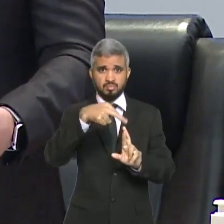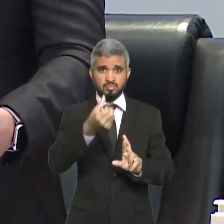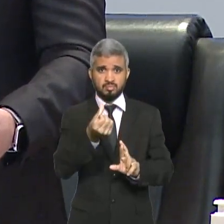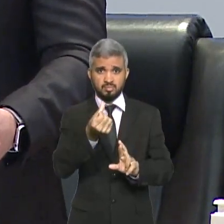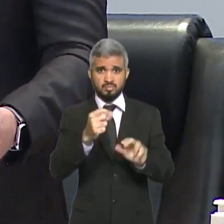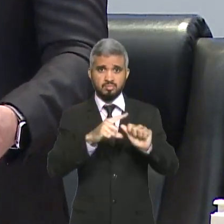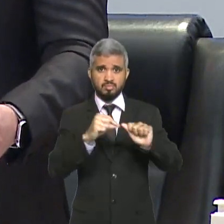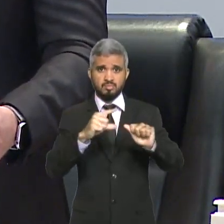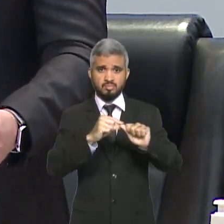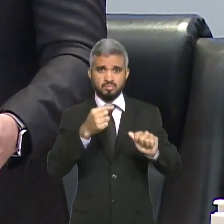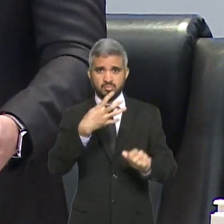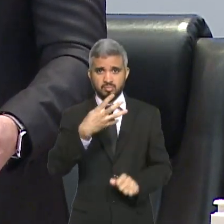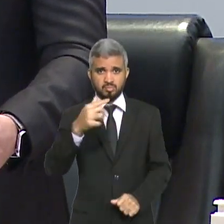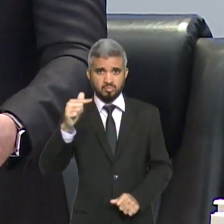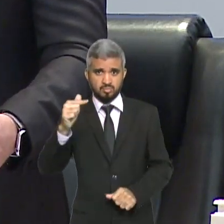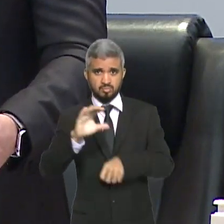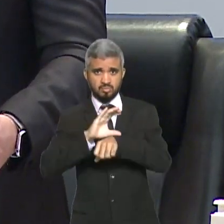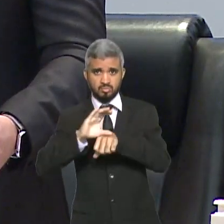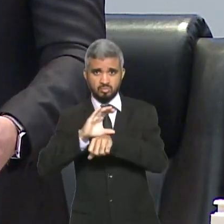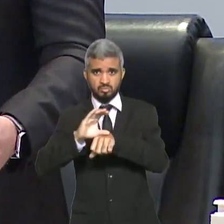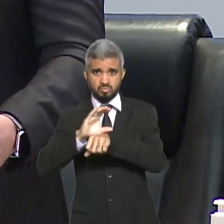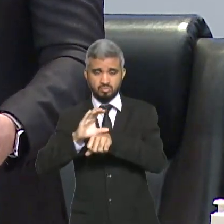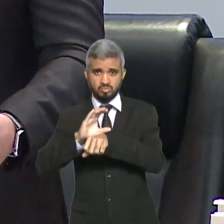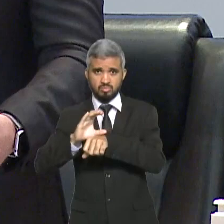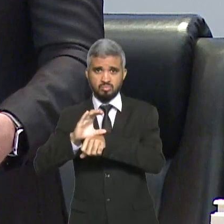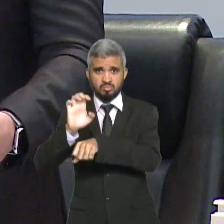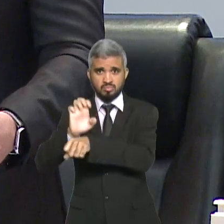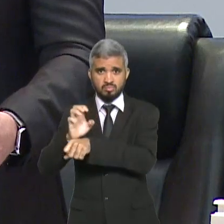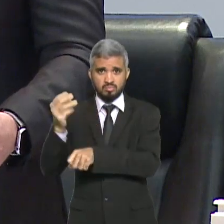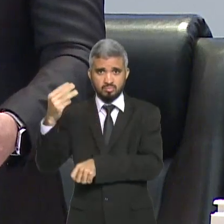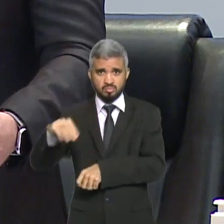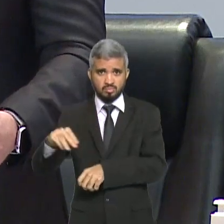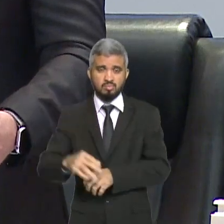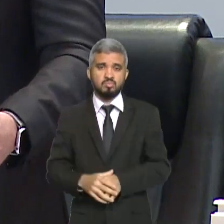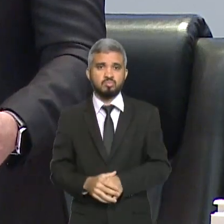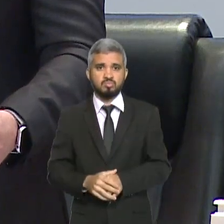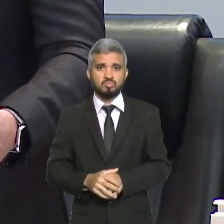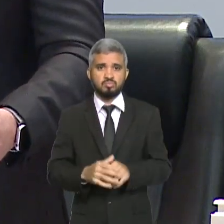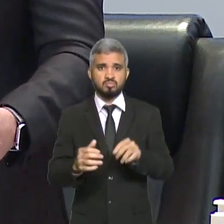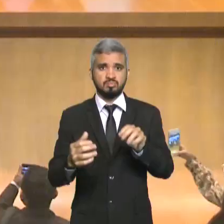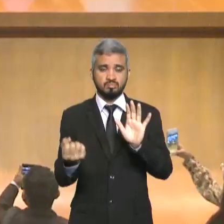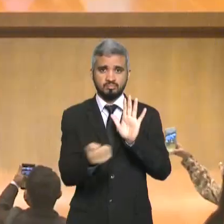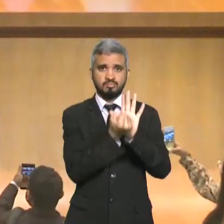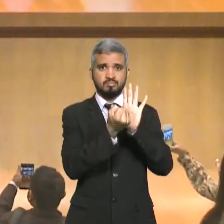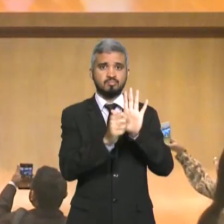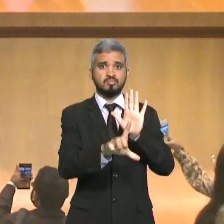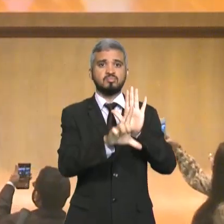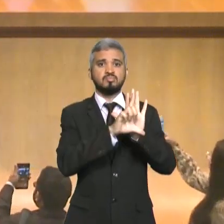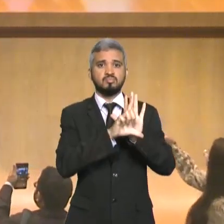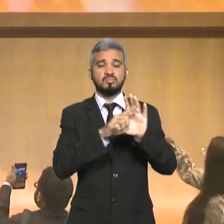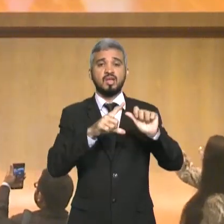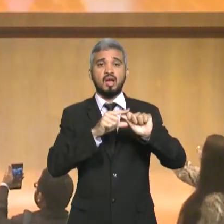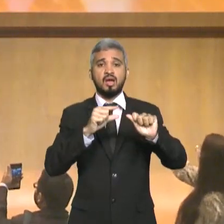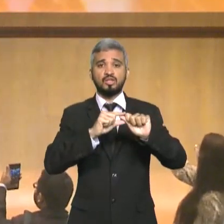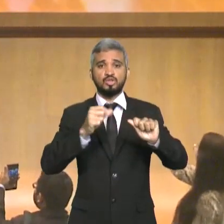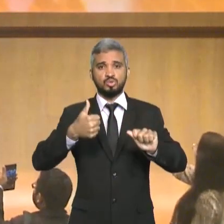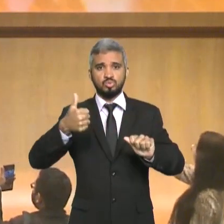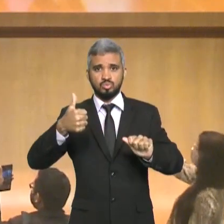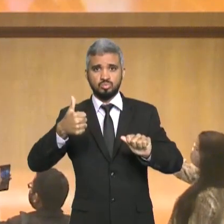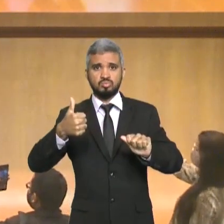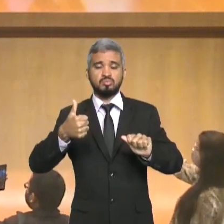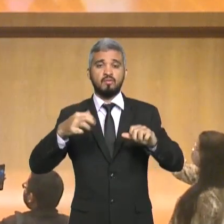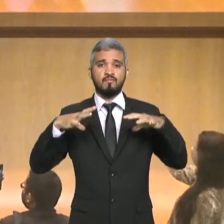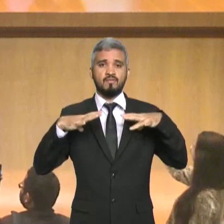artigo 47 da Constituição do Estado do Maranhão, promulga a seguinte lei. Artigo 1º. Fica considerado feriado